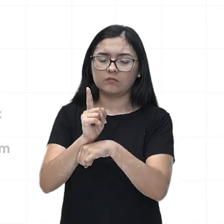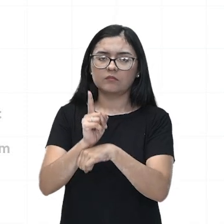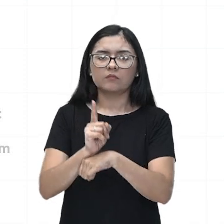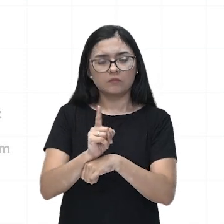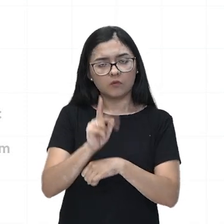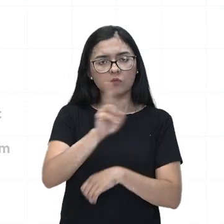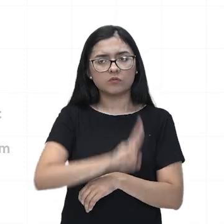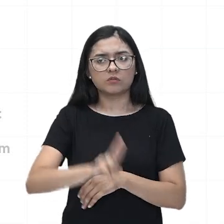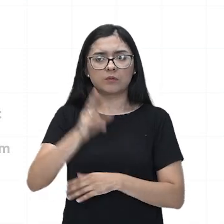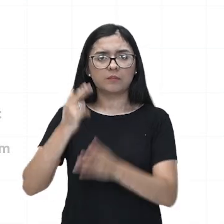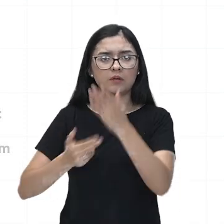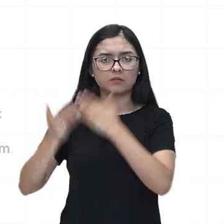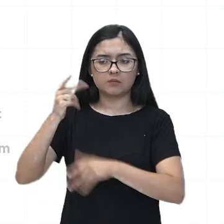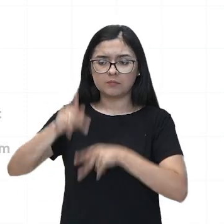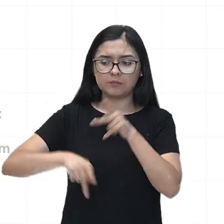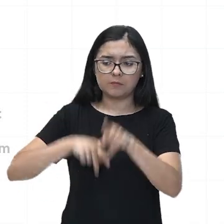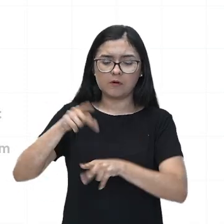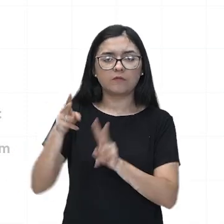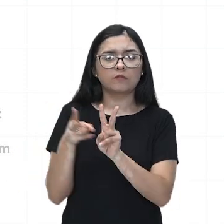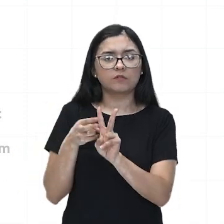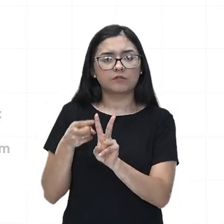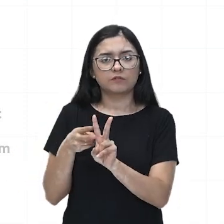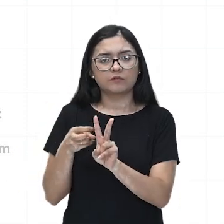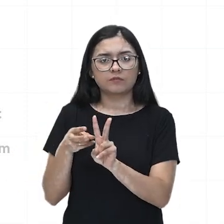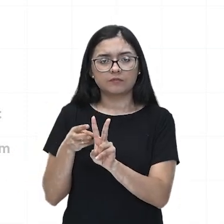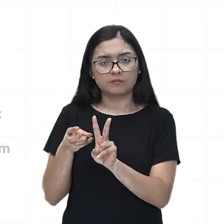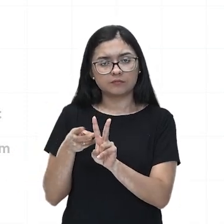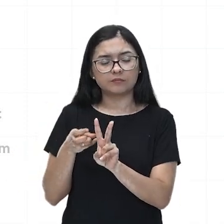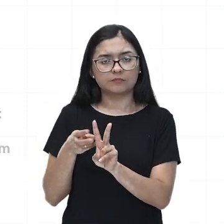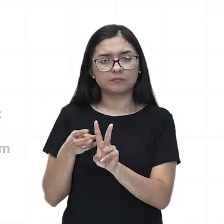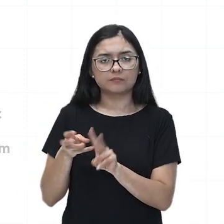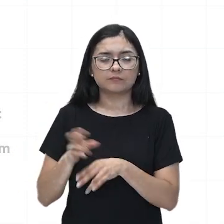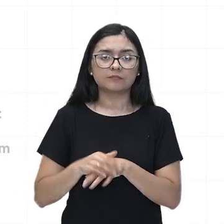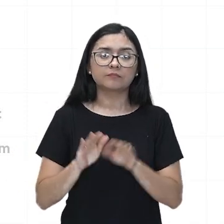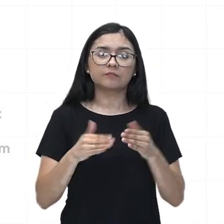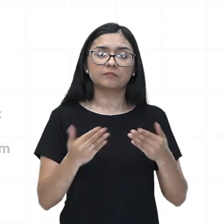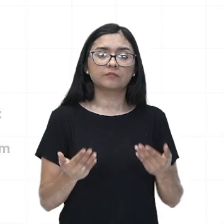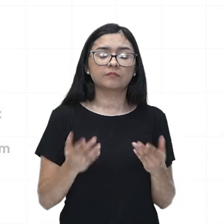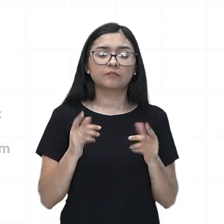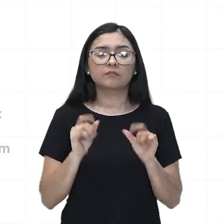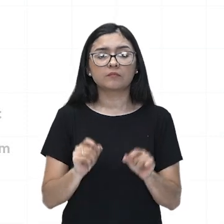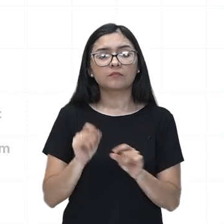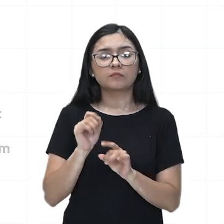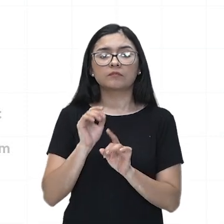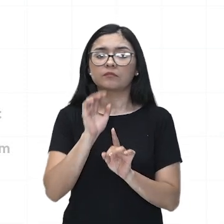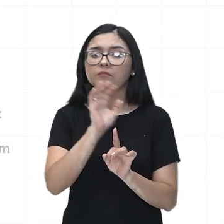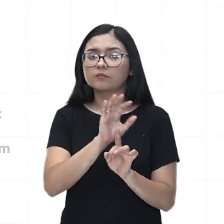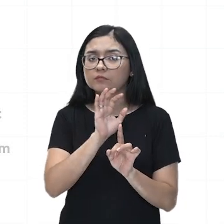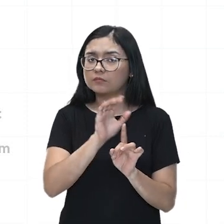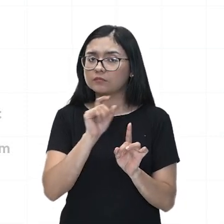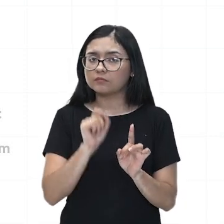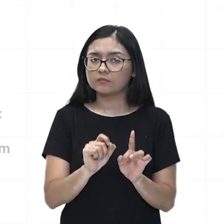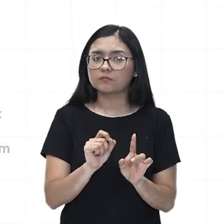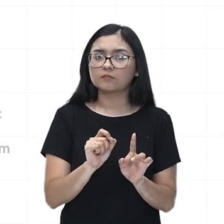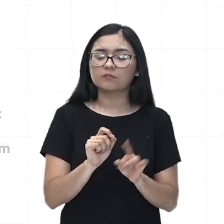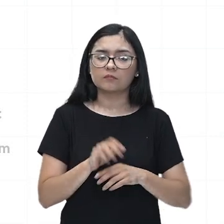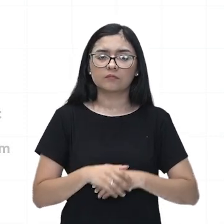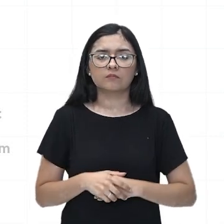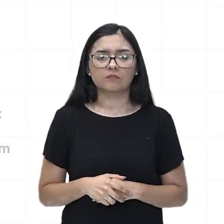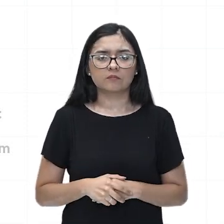pelos povos, né, originários tupi-guarani, e isso também influenciava o quê? A